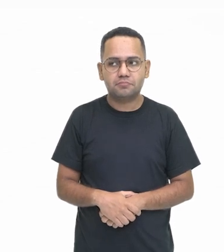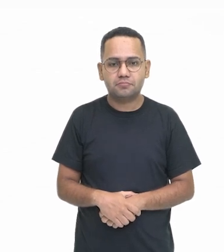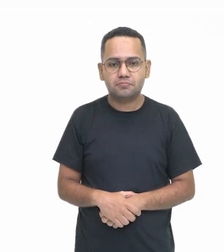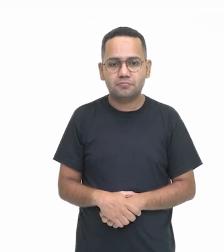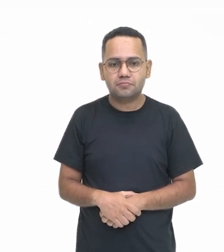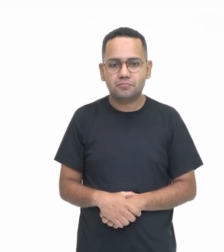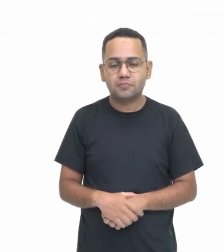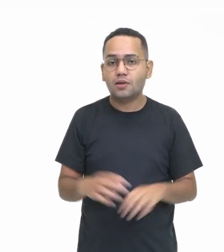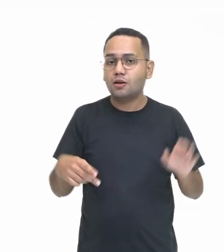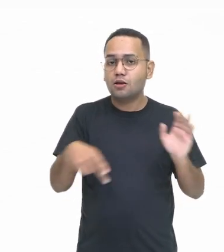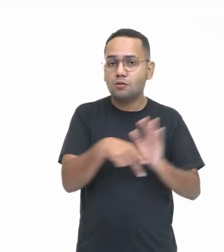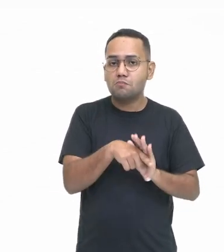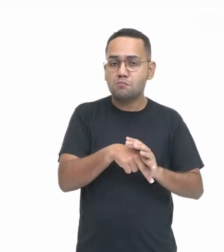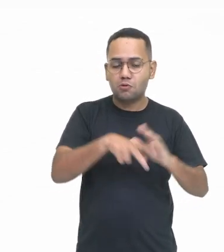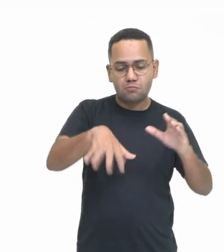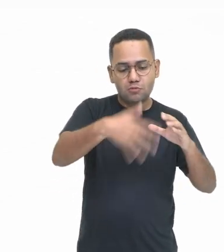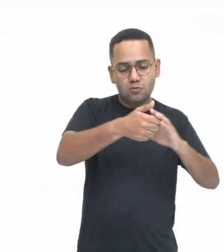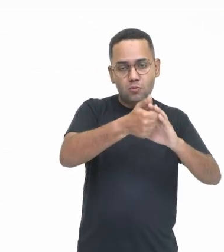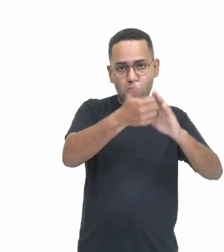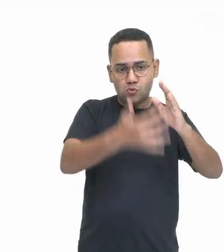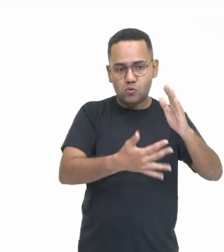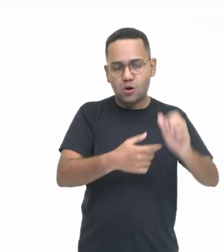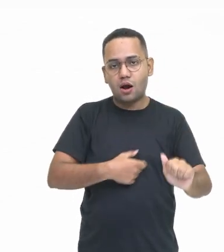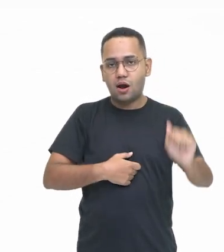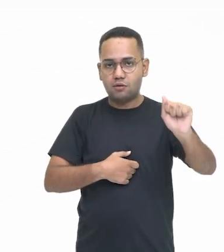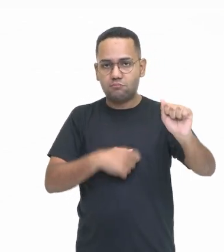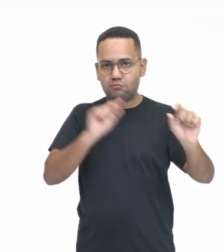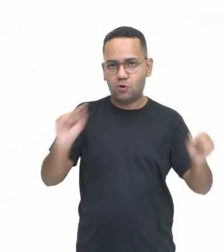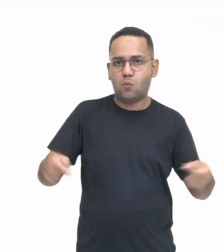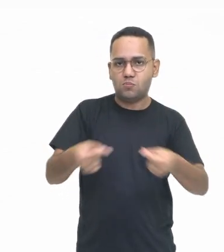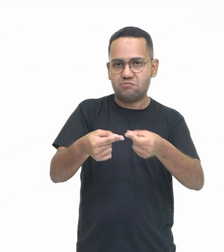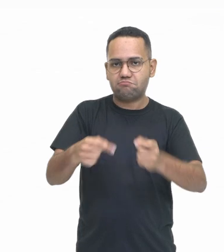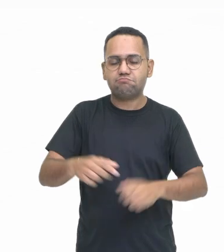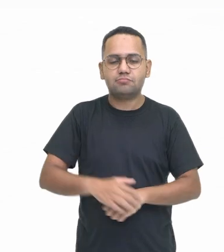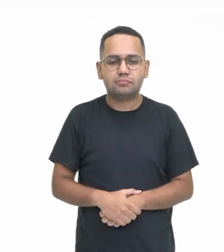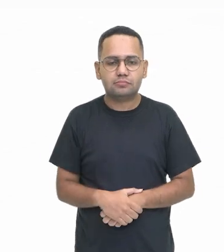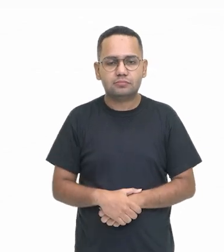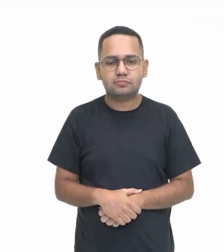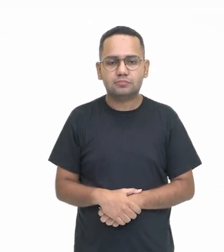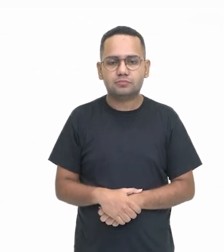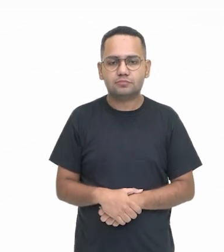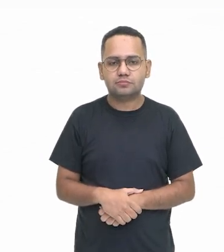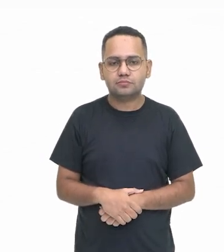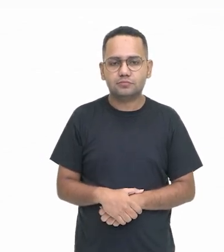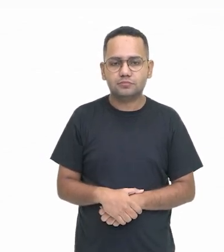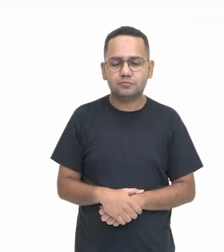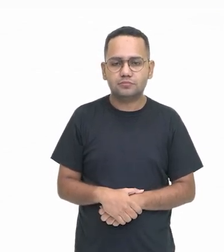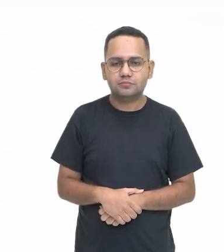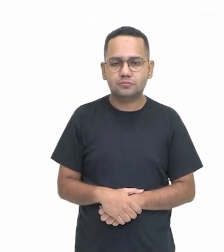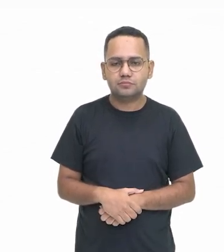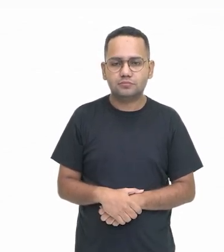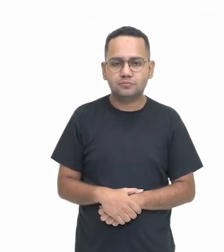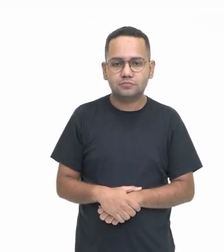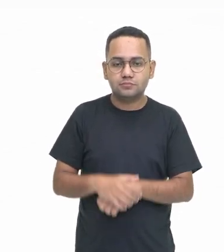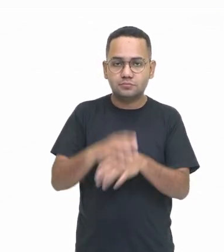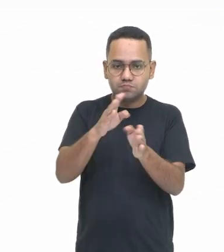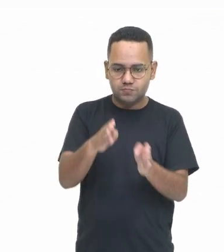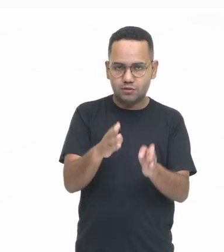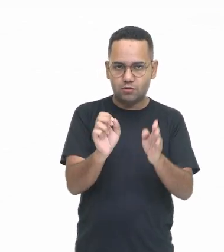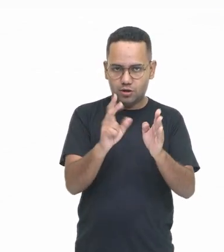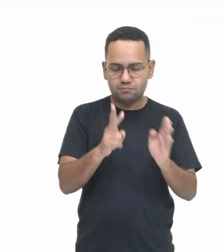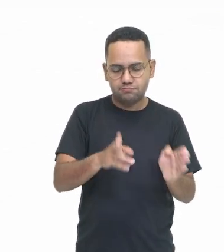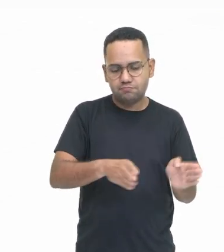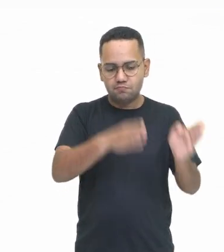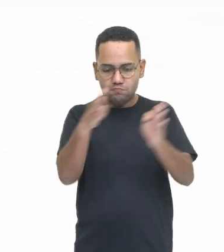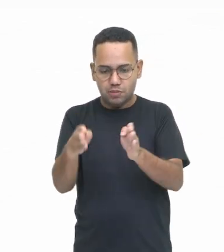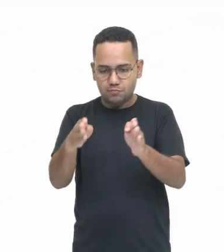de conjunto A têm a correspondência, tá? E lá na última